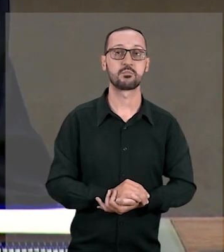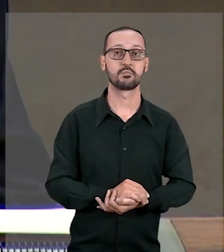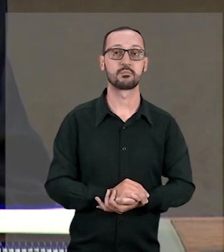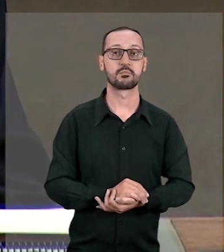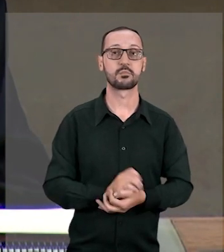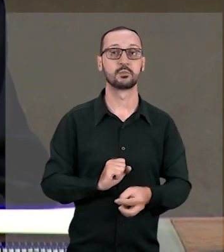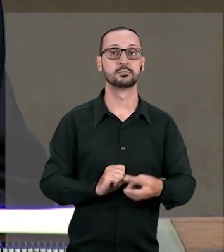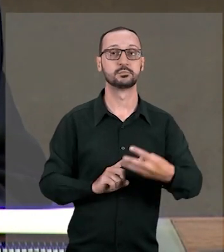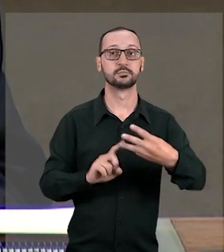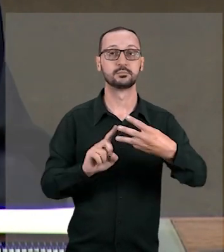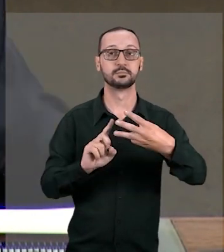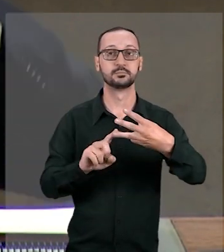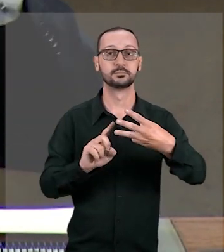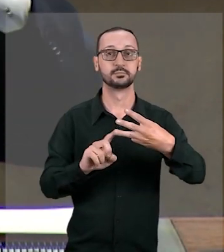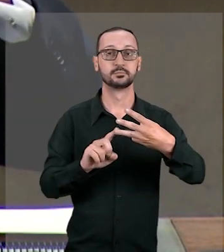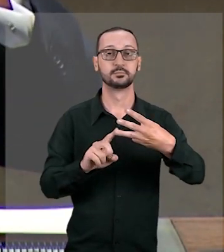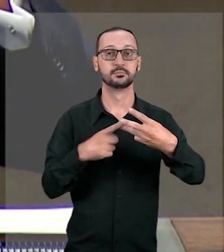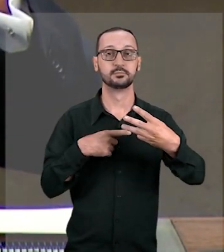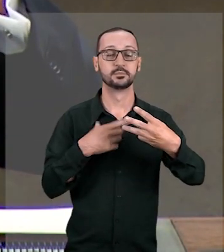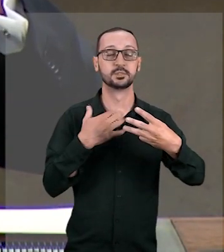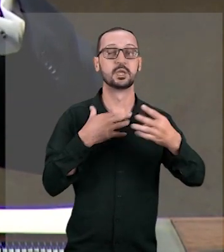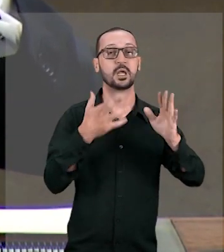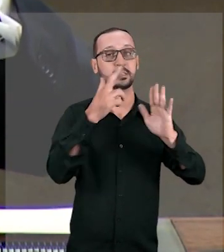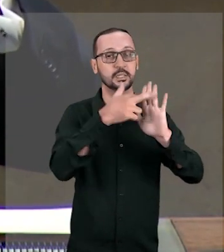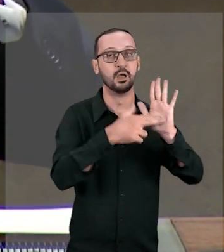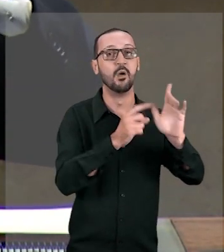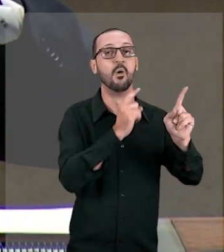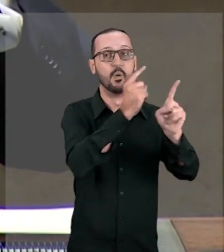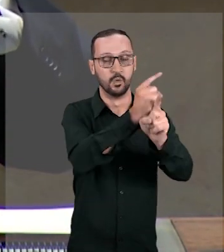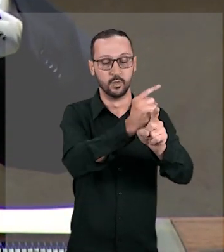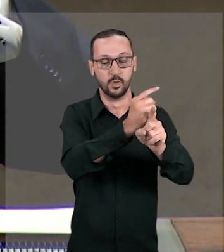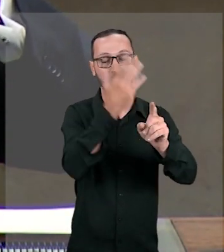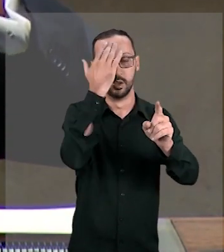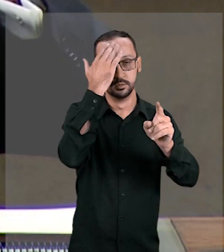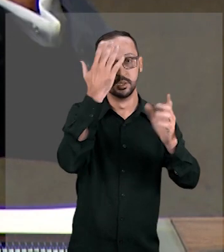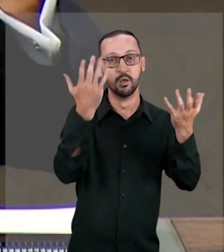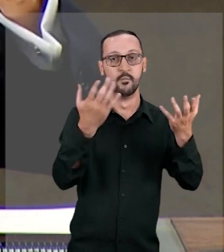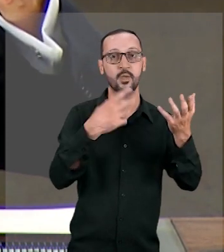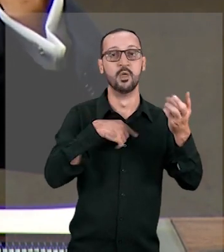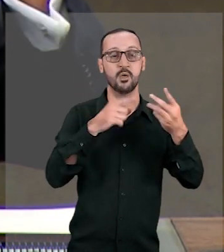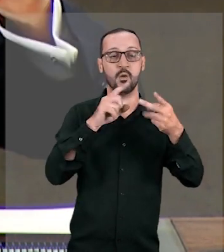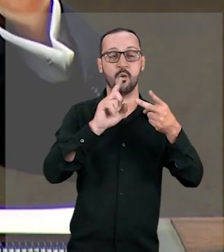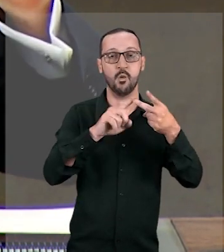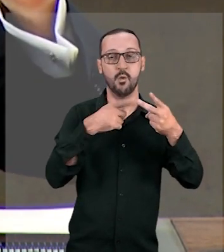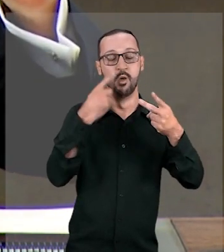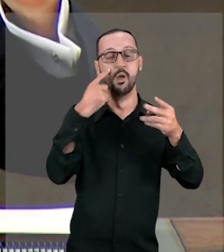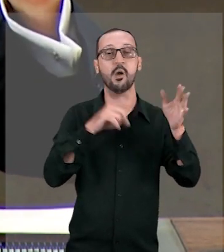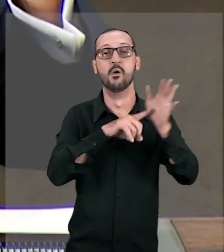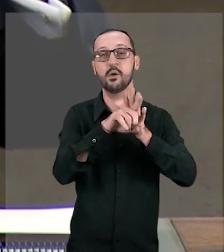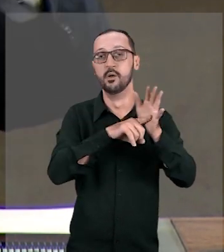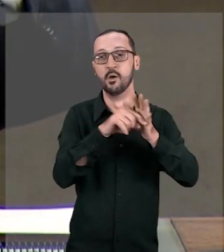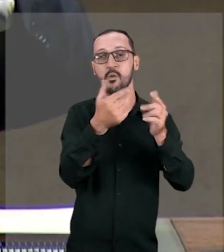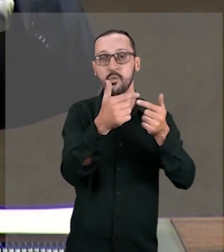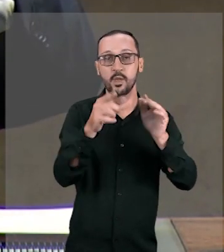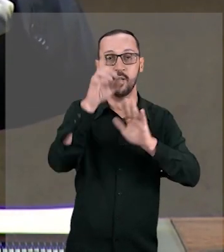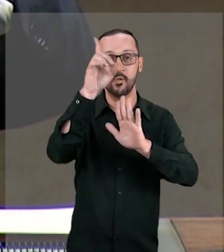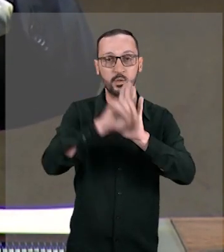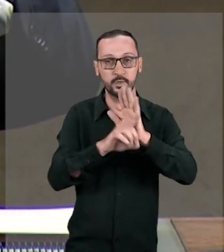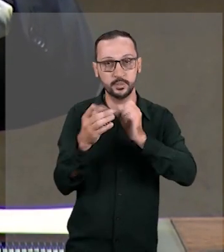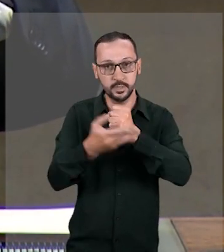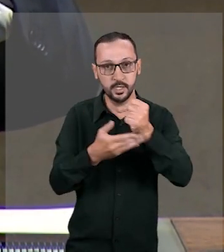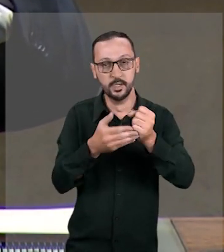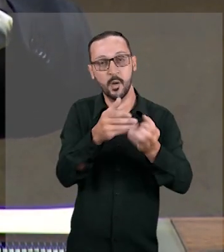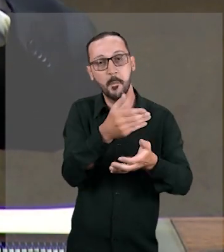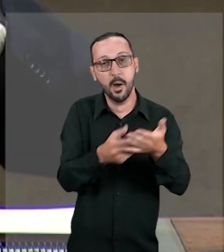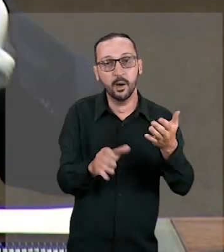Em terceiro lugar, depois de identificar a norma e depois de satisfazer ou verificar que não há um direito fundamental